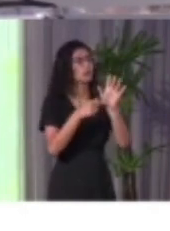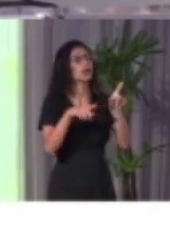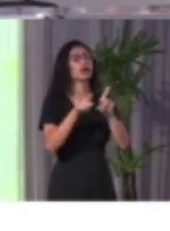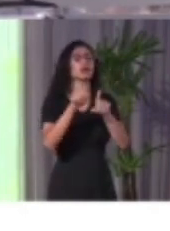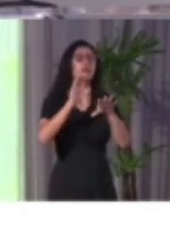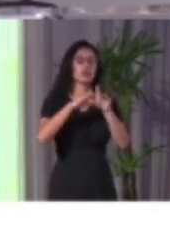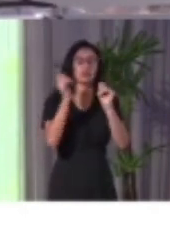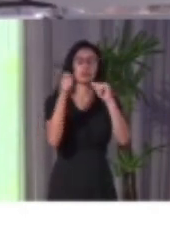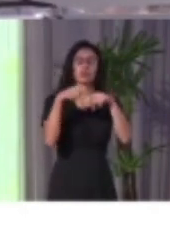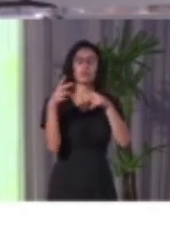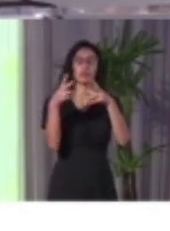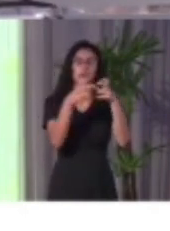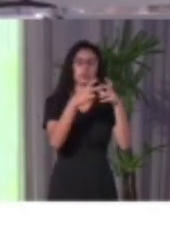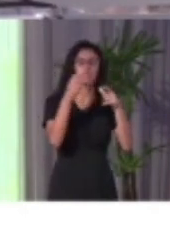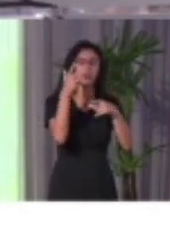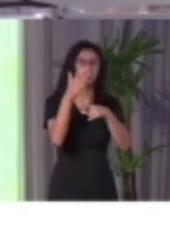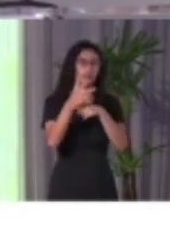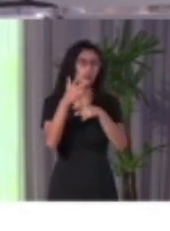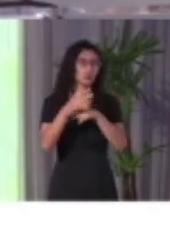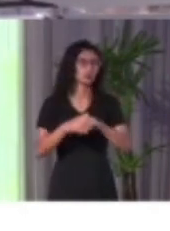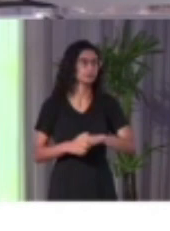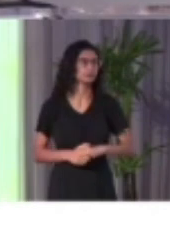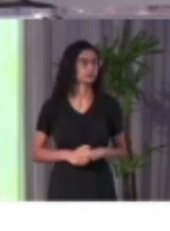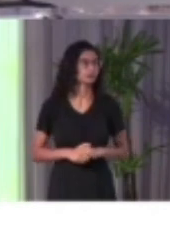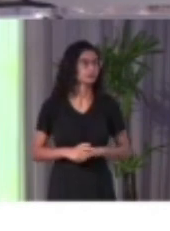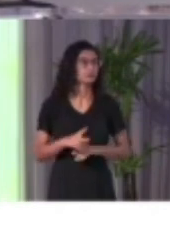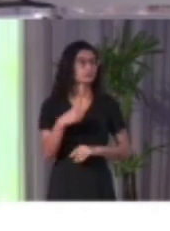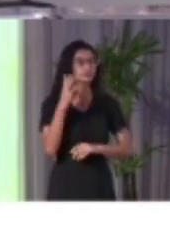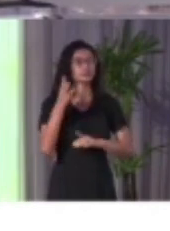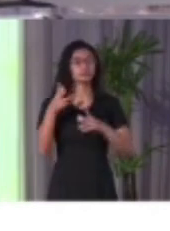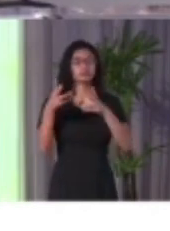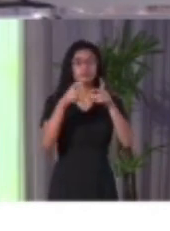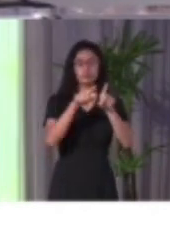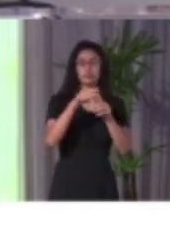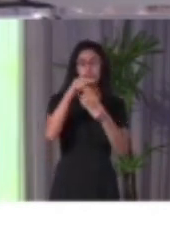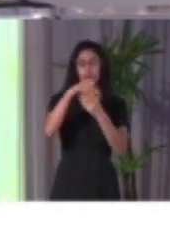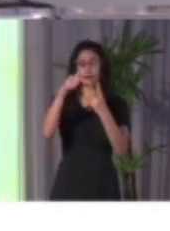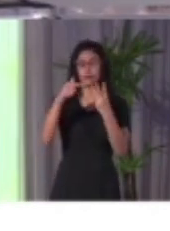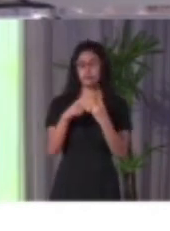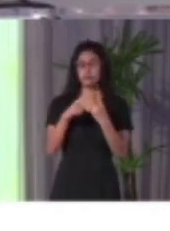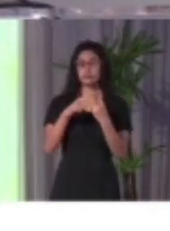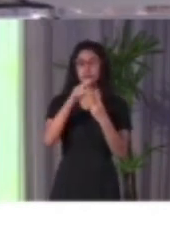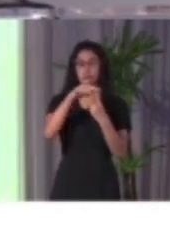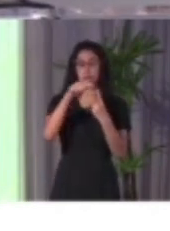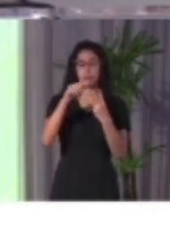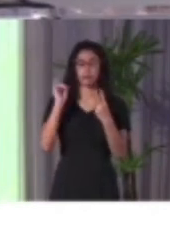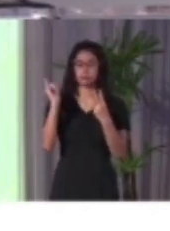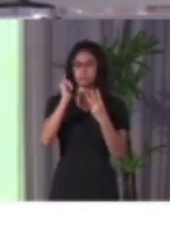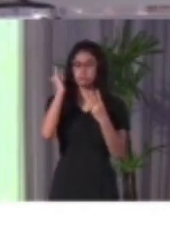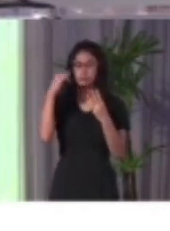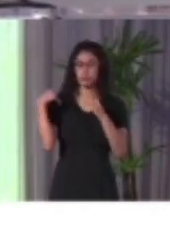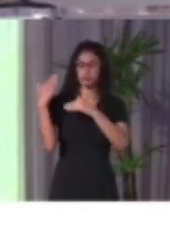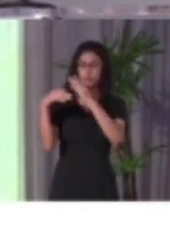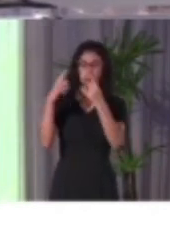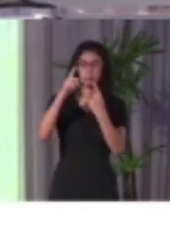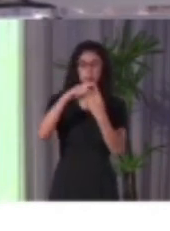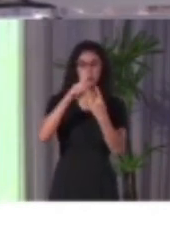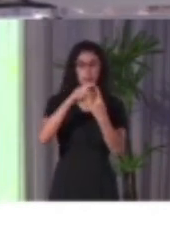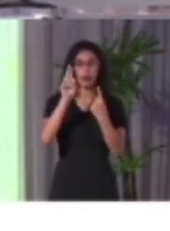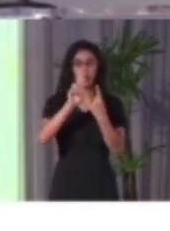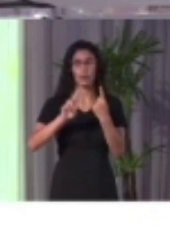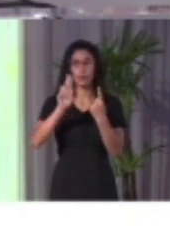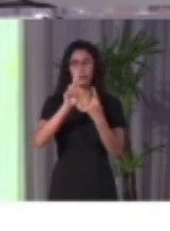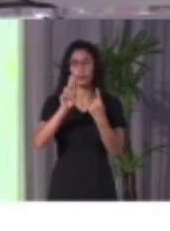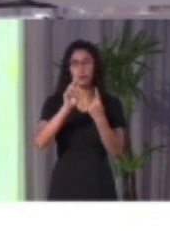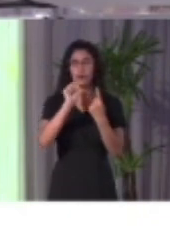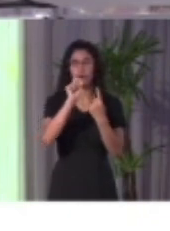fosse possível observar aqui no vídeo. Aqui a gente já percebe 3 grandes atores desse processo. Primeiro de tudo, o usuário,